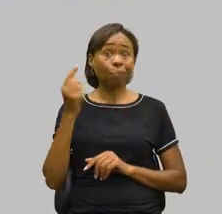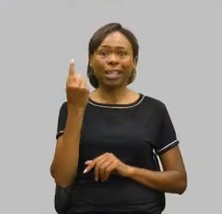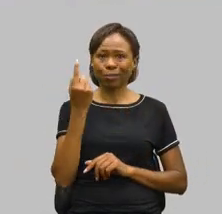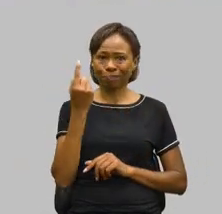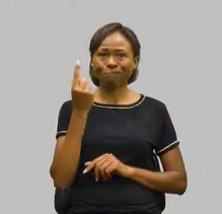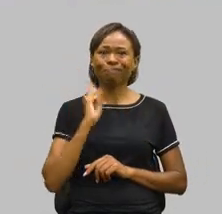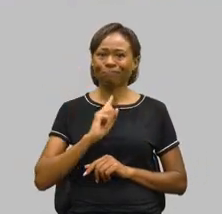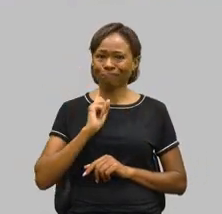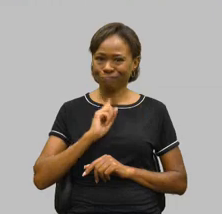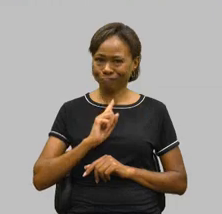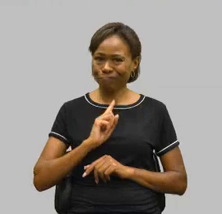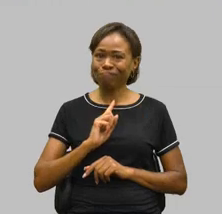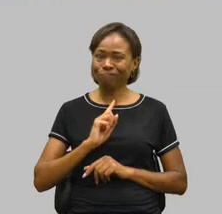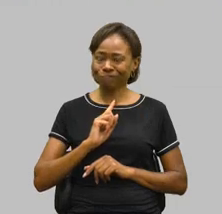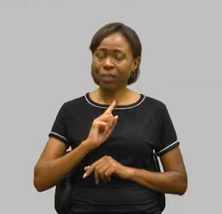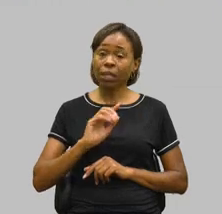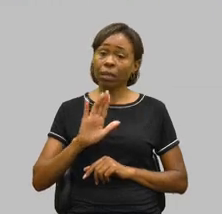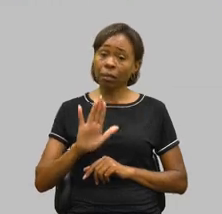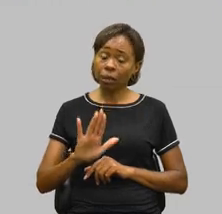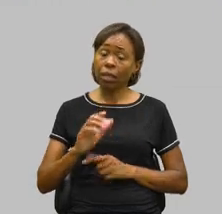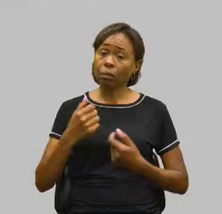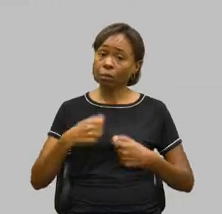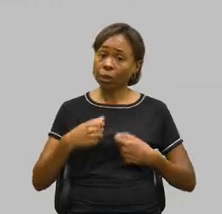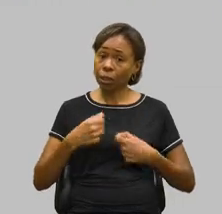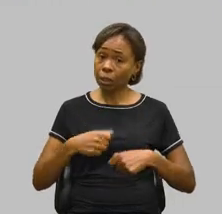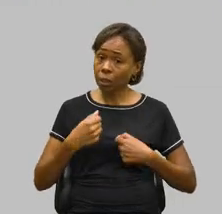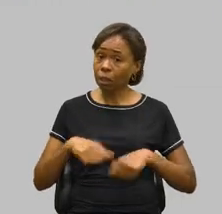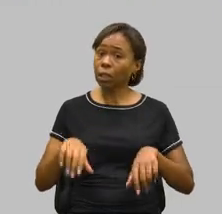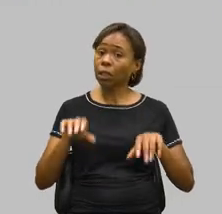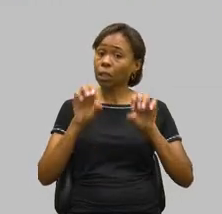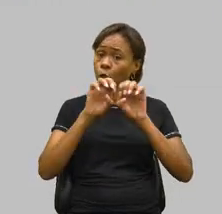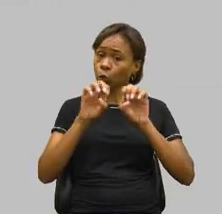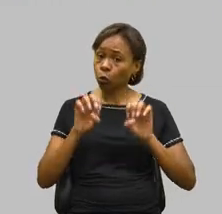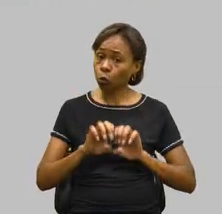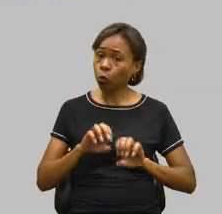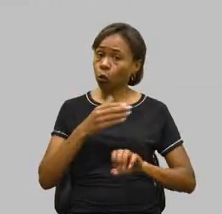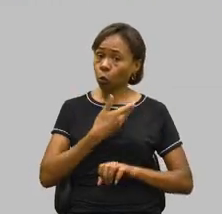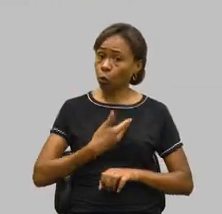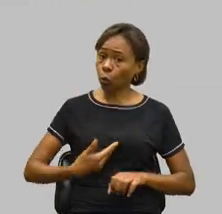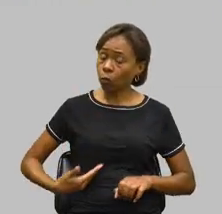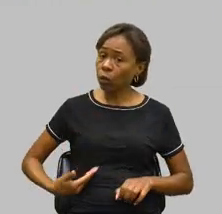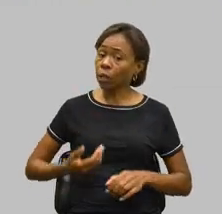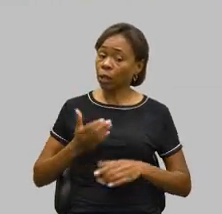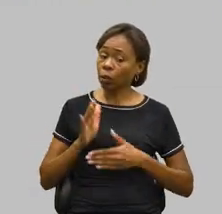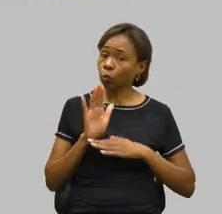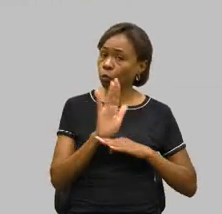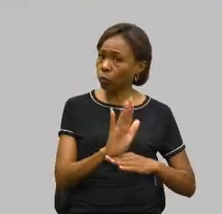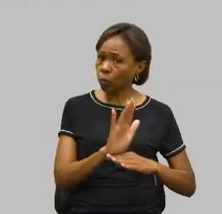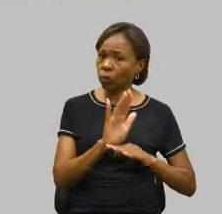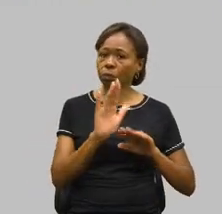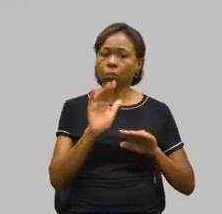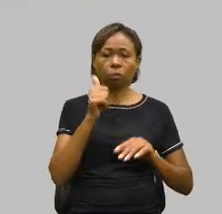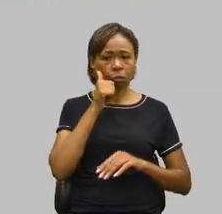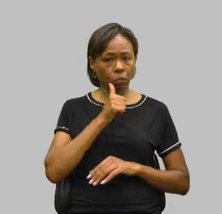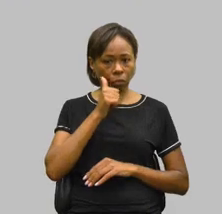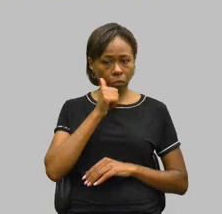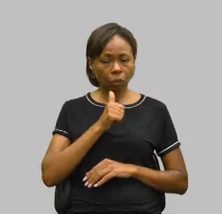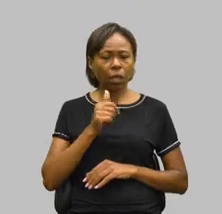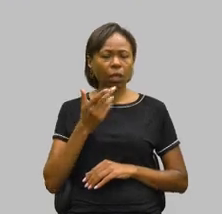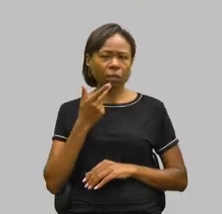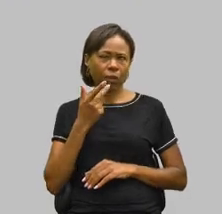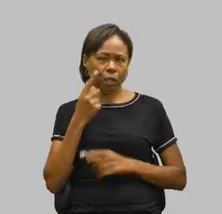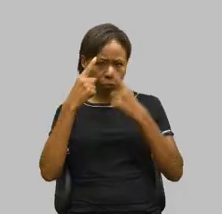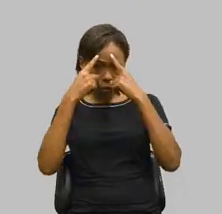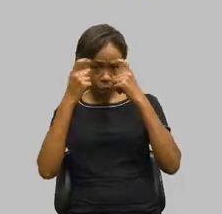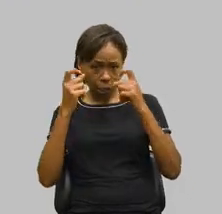precisa muito que as estruturas do Estado estejam aptas para acolher as nossas mulheres estamos falando de violência doméstica e familiar Mas vamos